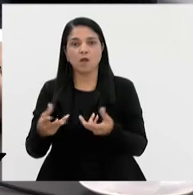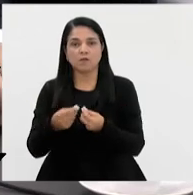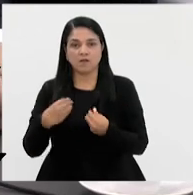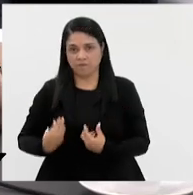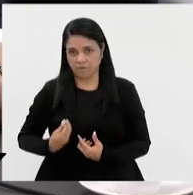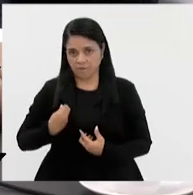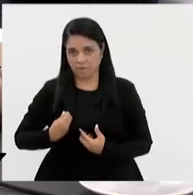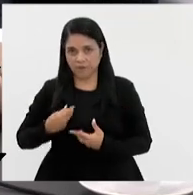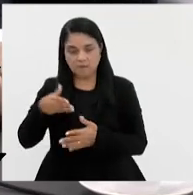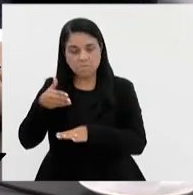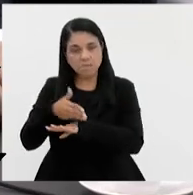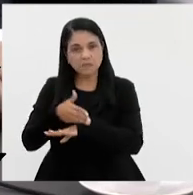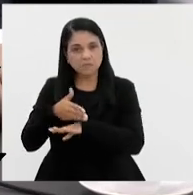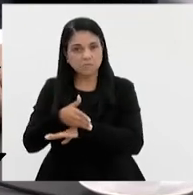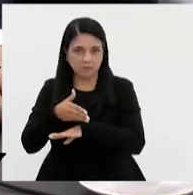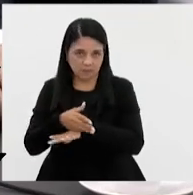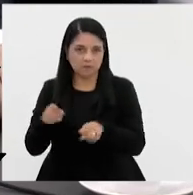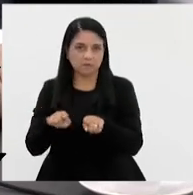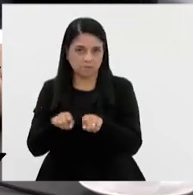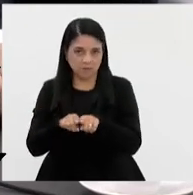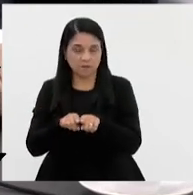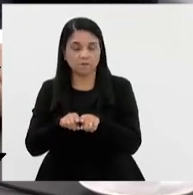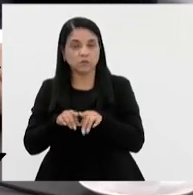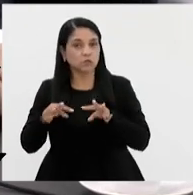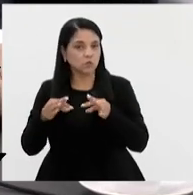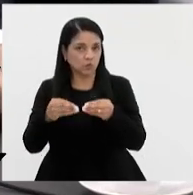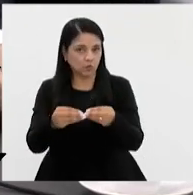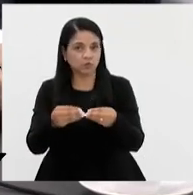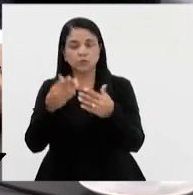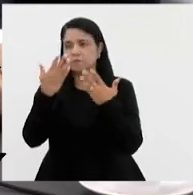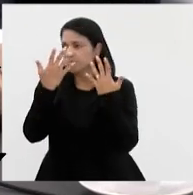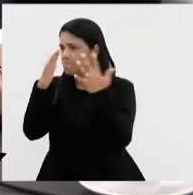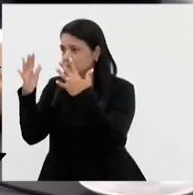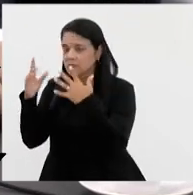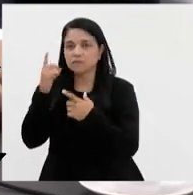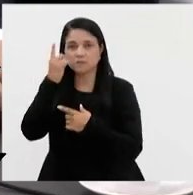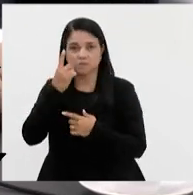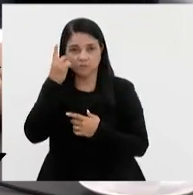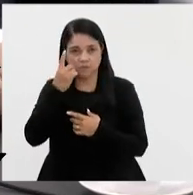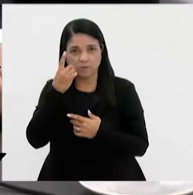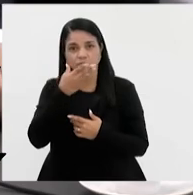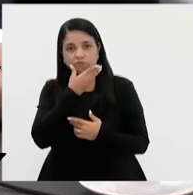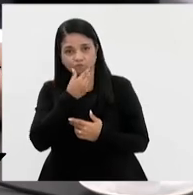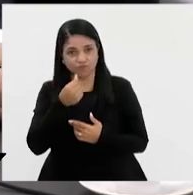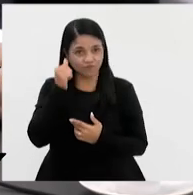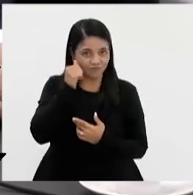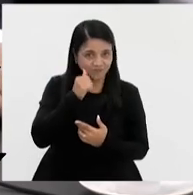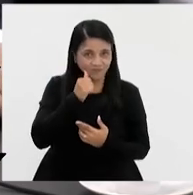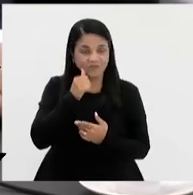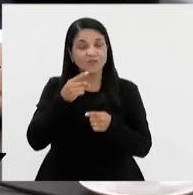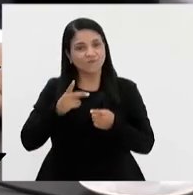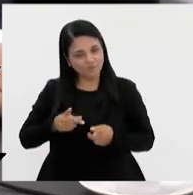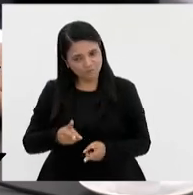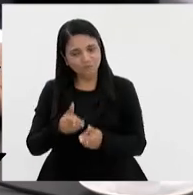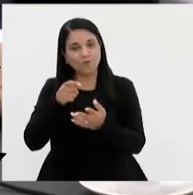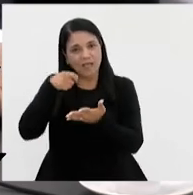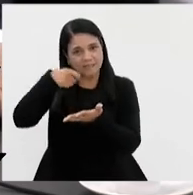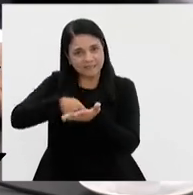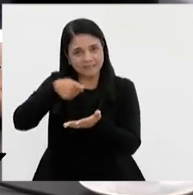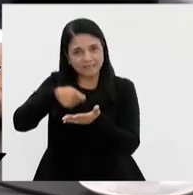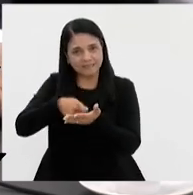poder todos participar. Então, parabéns a todos os deputados e deputadas, e dizer, não é, que eu vou insistir.